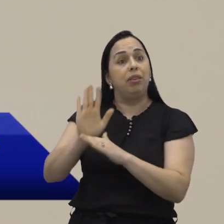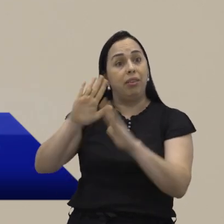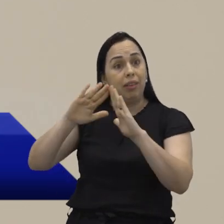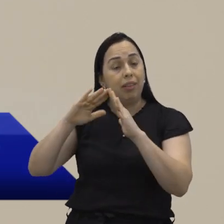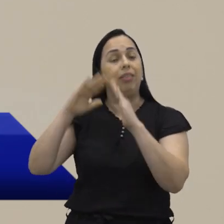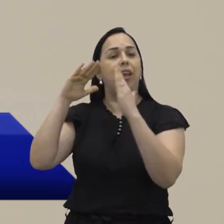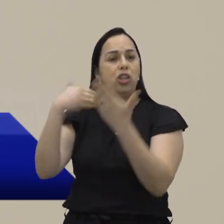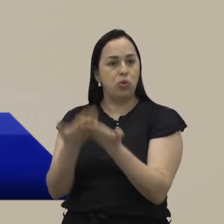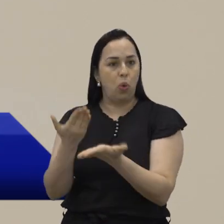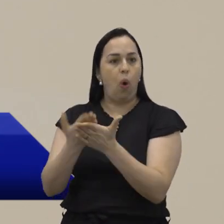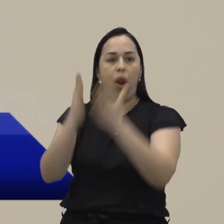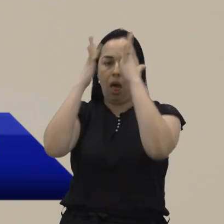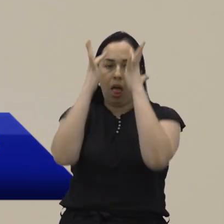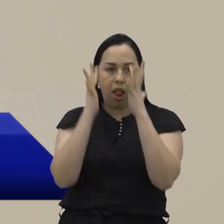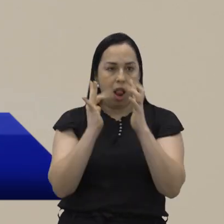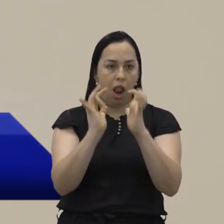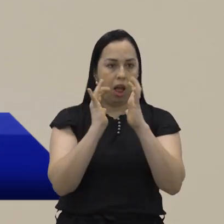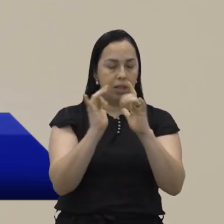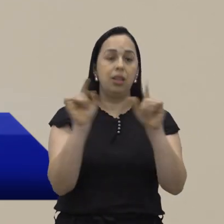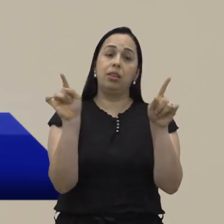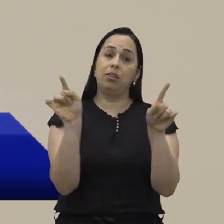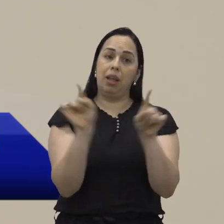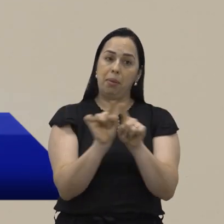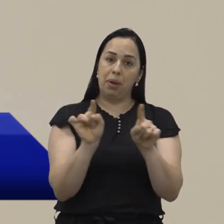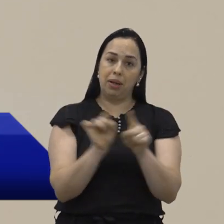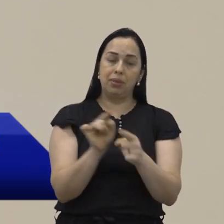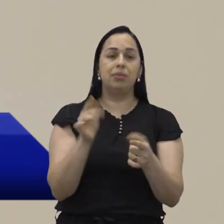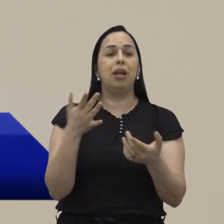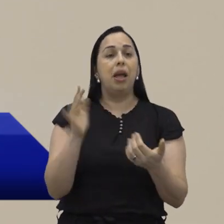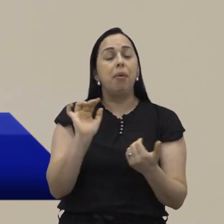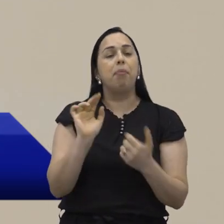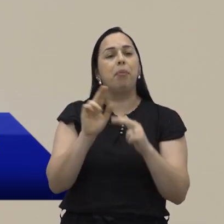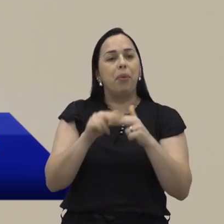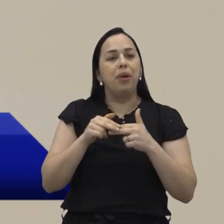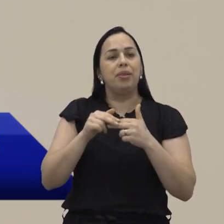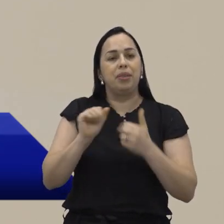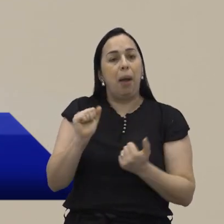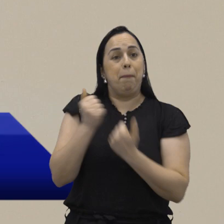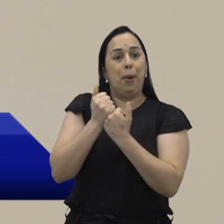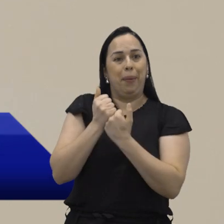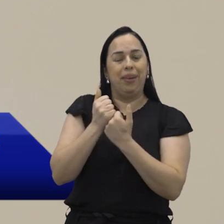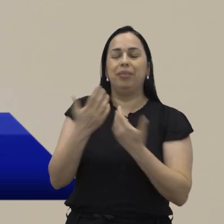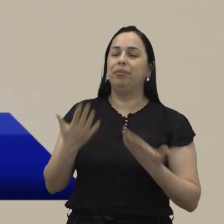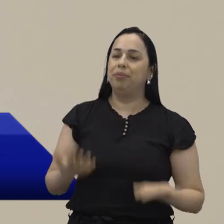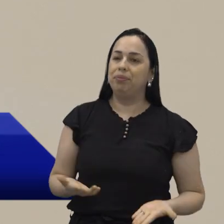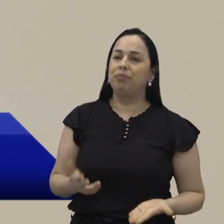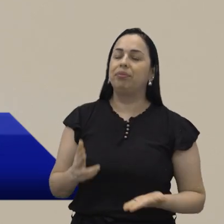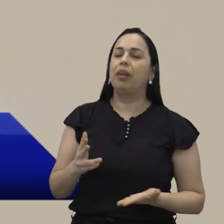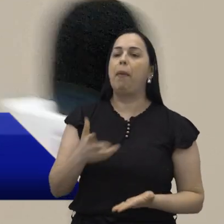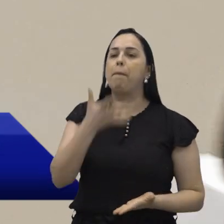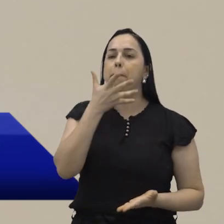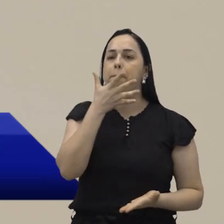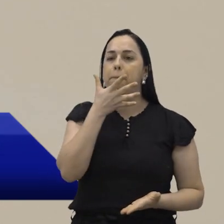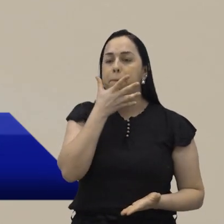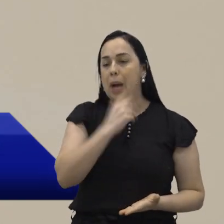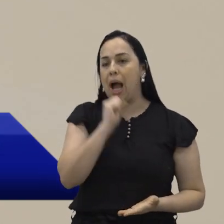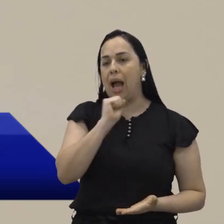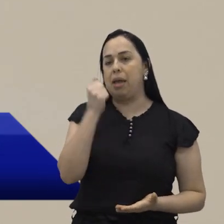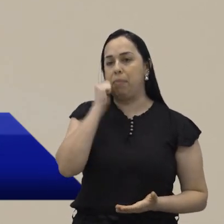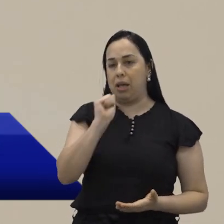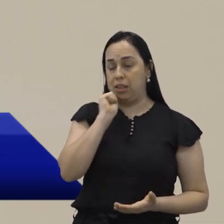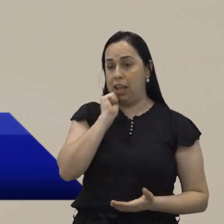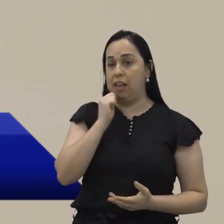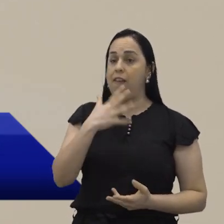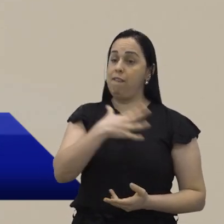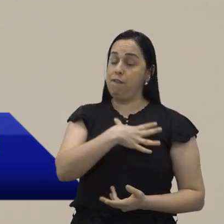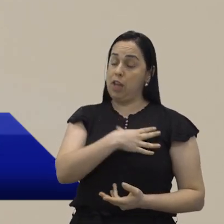isso ajuda no desenvolvimento cognitivo. Então é importante também nesse contraponto, nesse apoio ao desenvolvimento escolar. Para os pais que têm